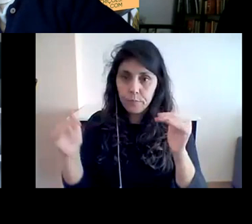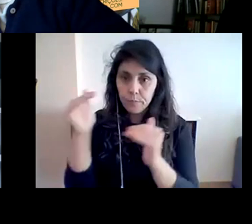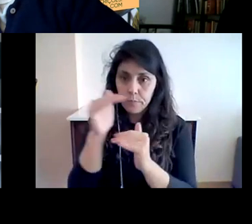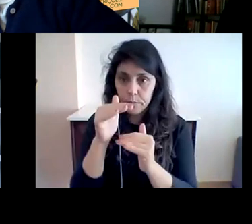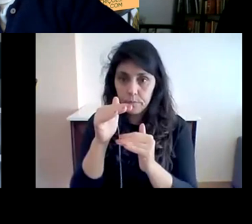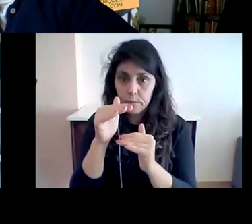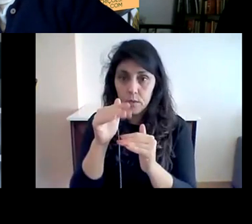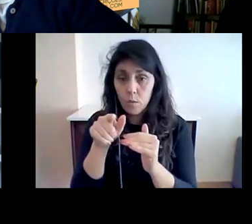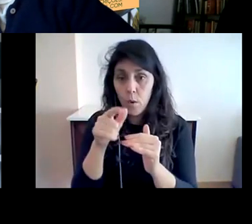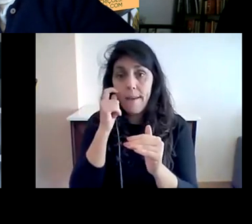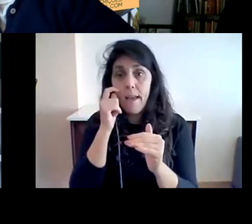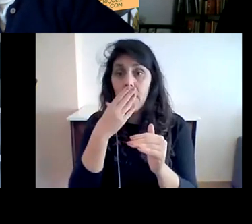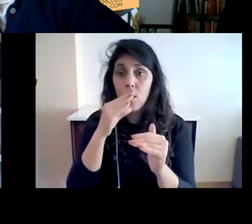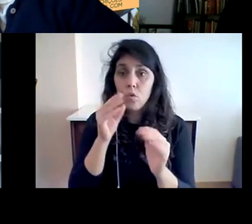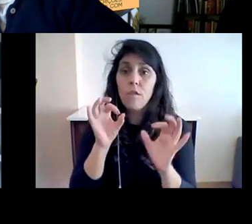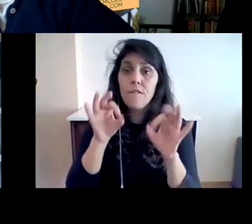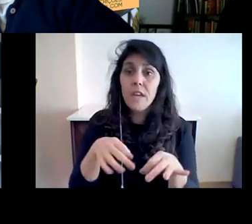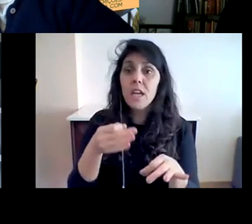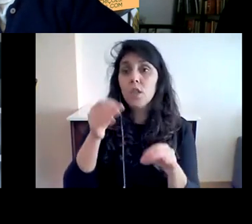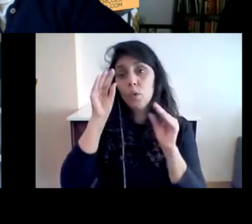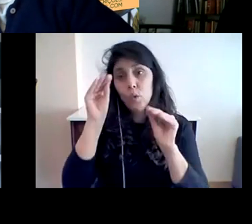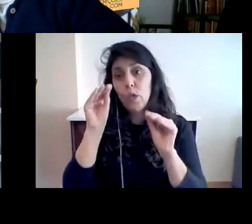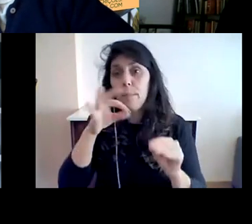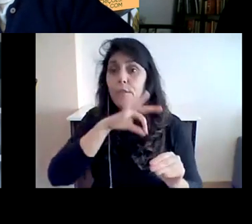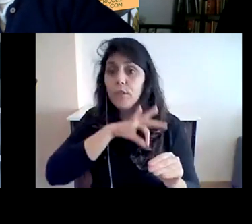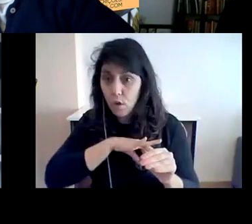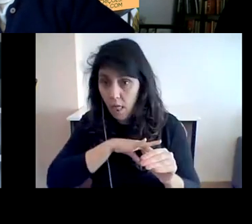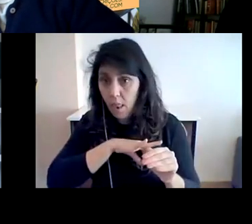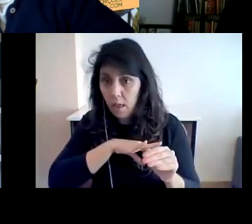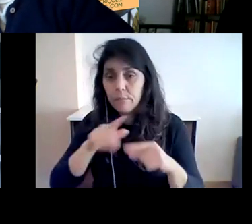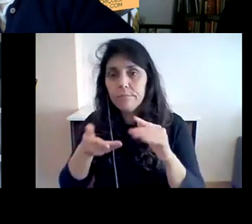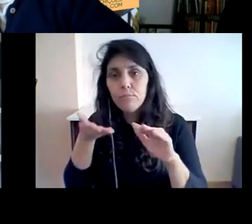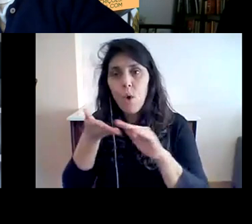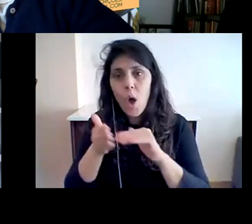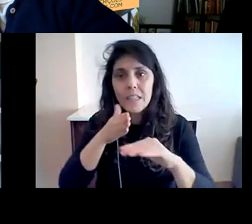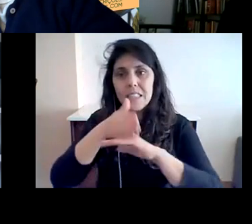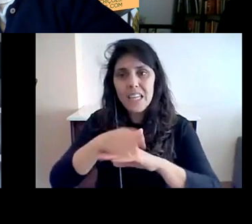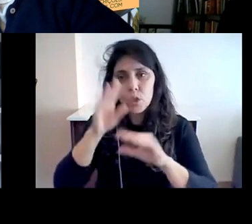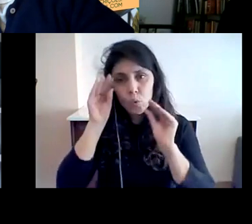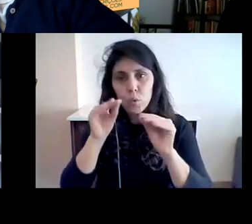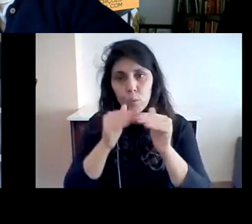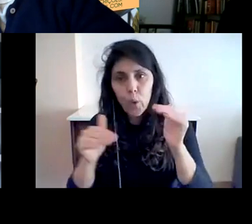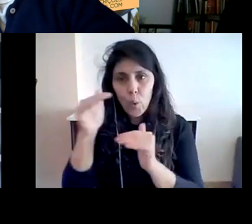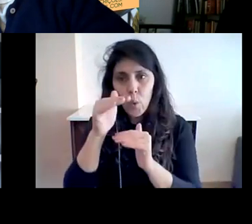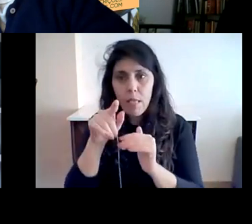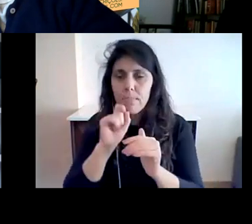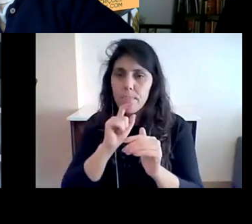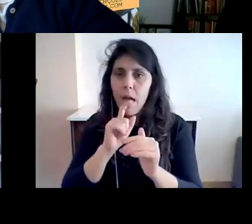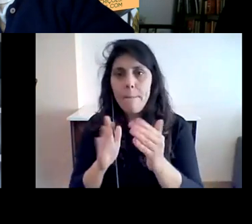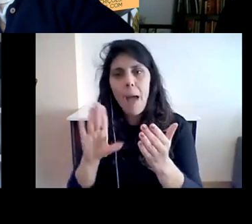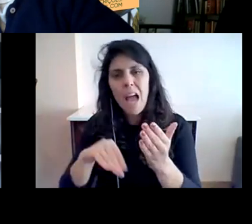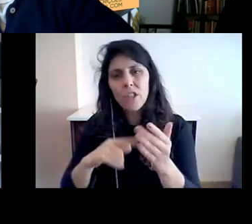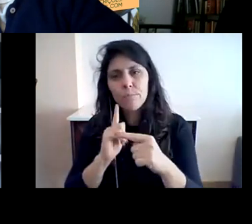parte dos alunos do ensino profissional seja favorecido. Essas medidas não